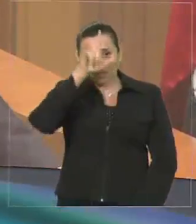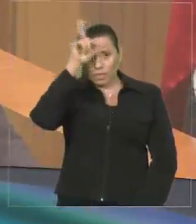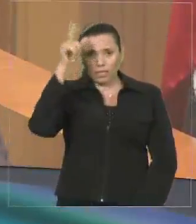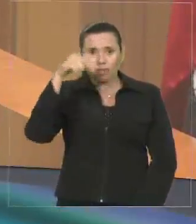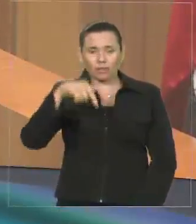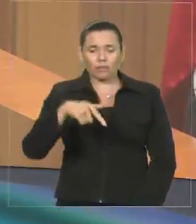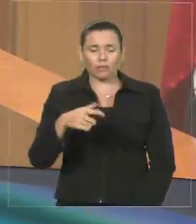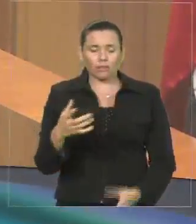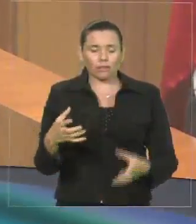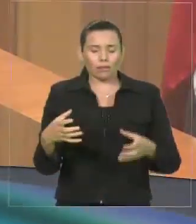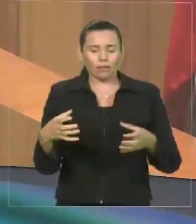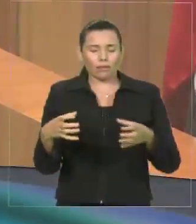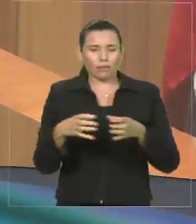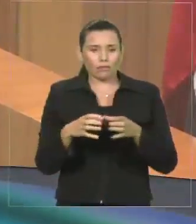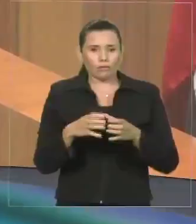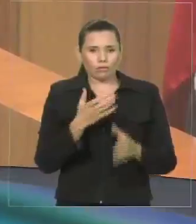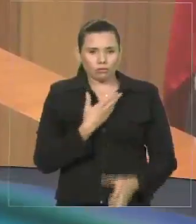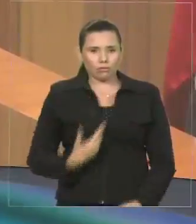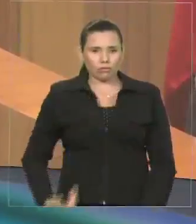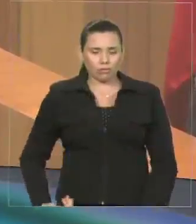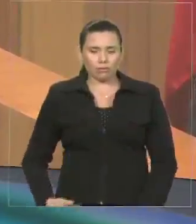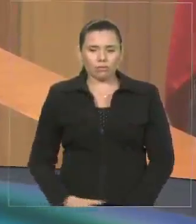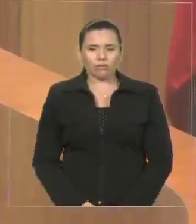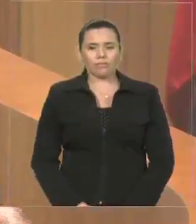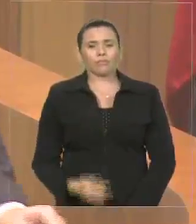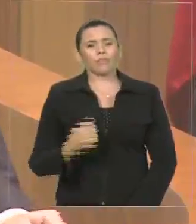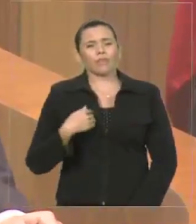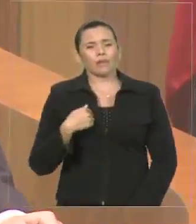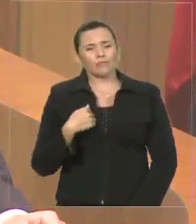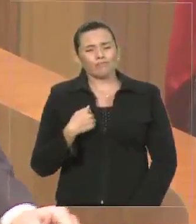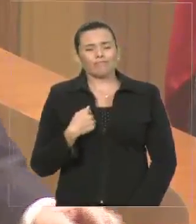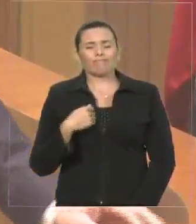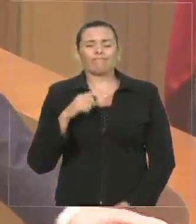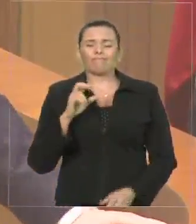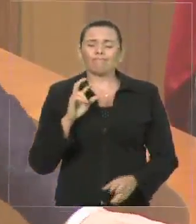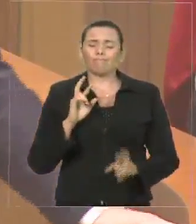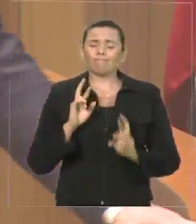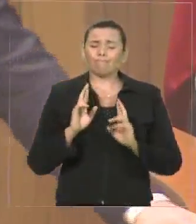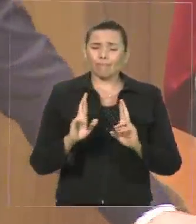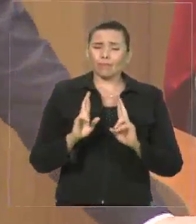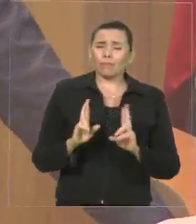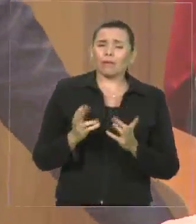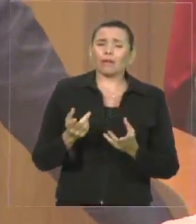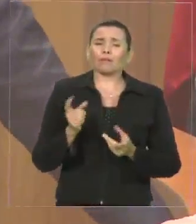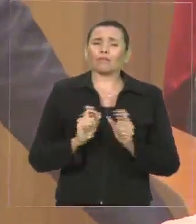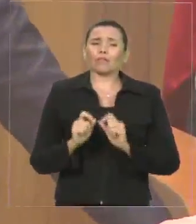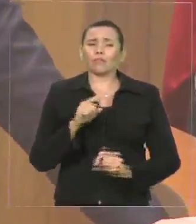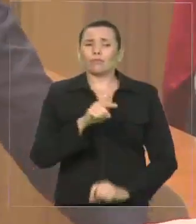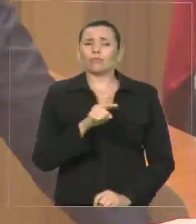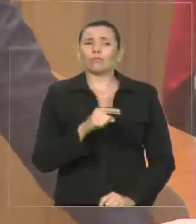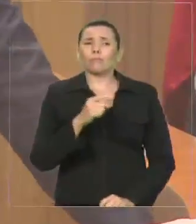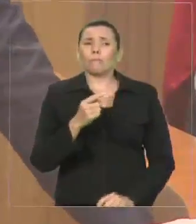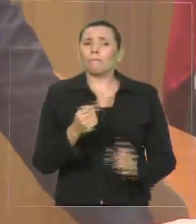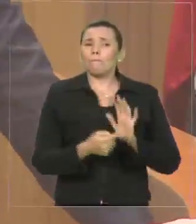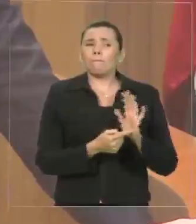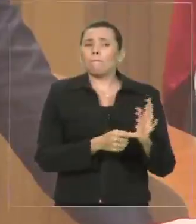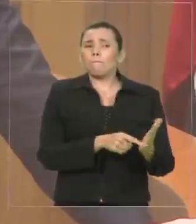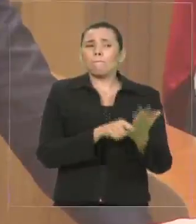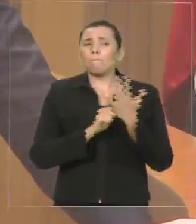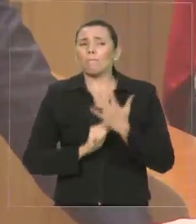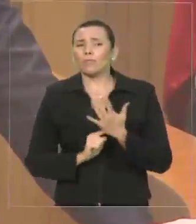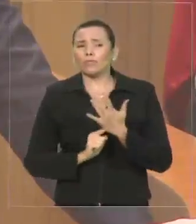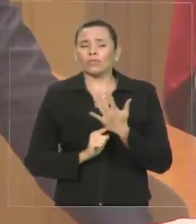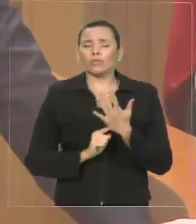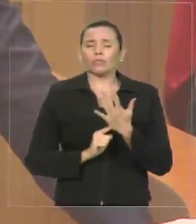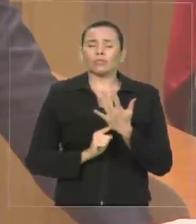Cafeteira, eu esperava que Vossa Excelência subisse a essa tribuna e me mostrasse onde está a urgência